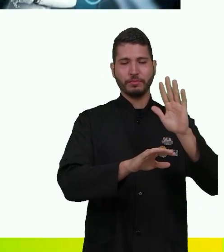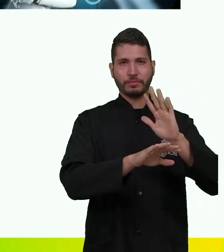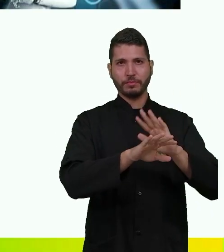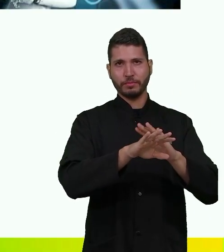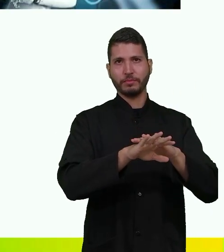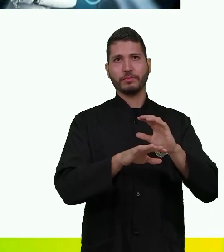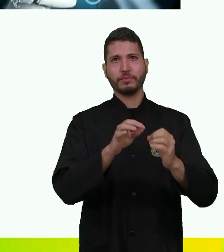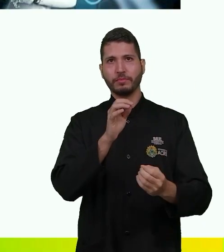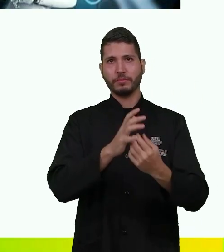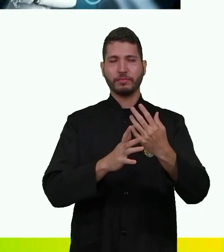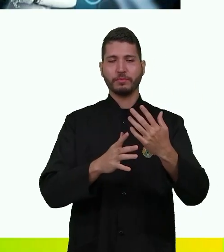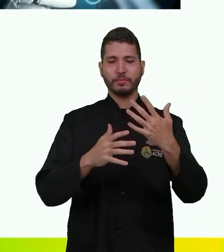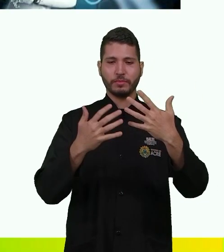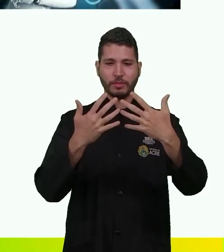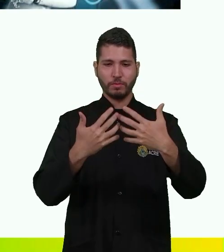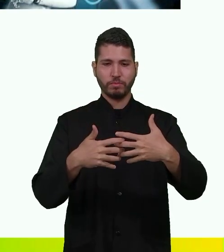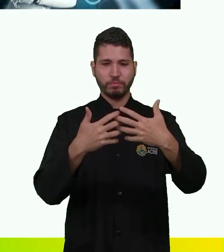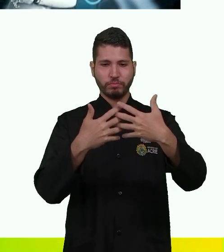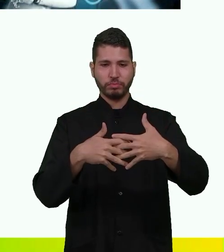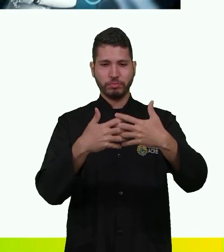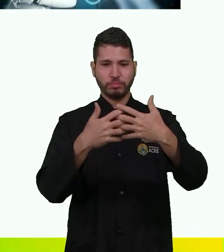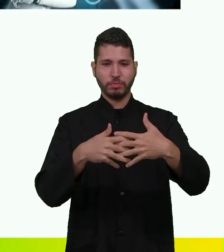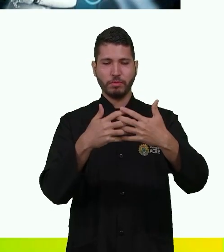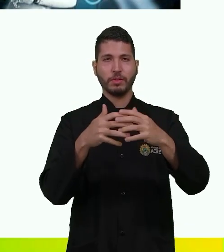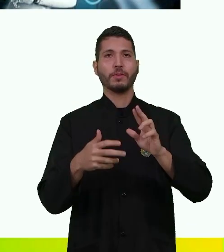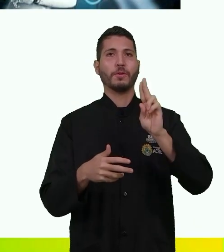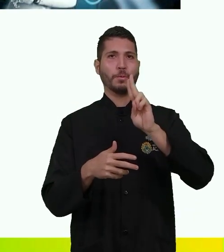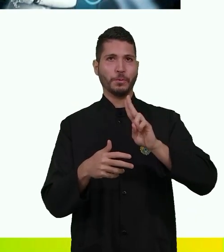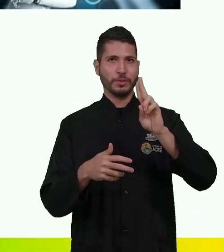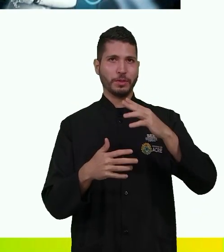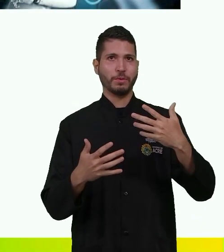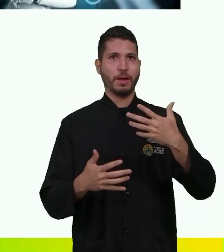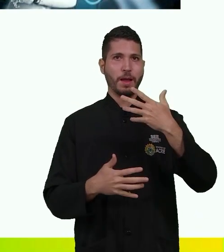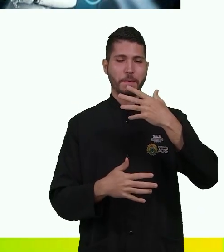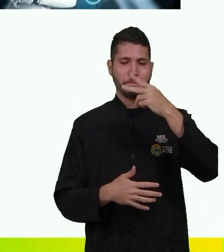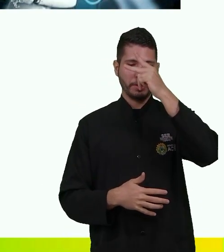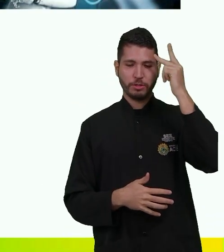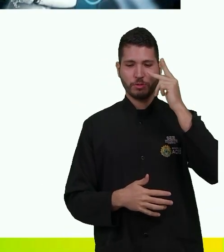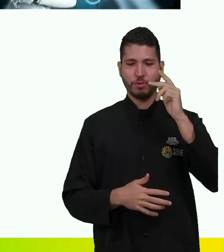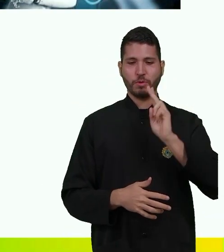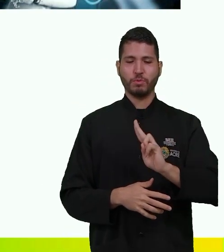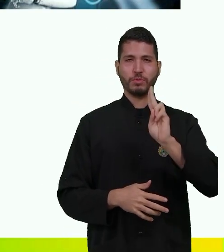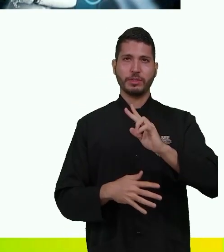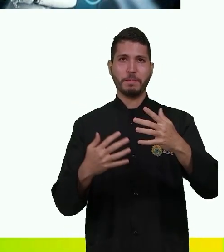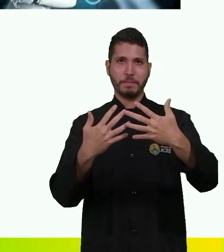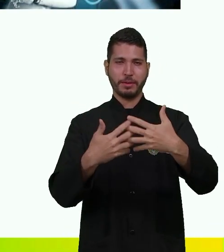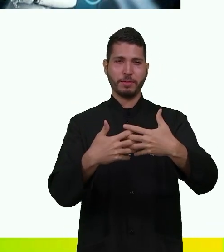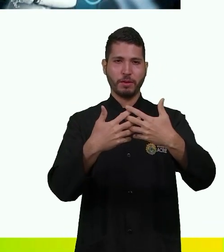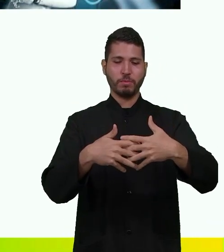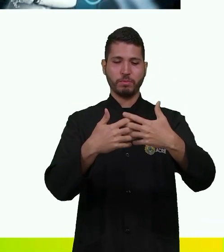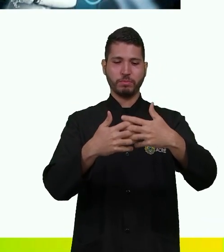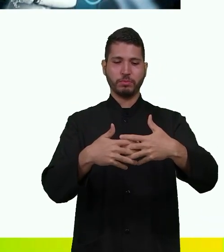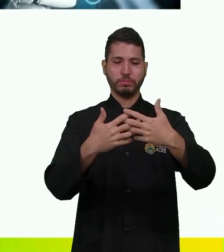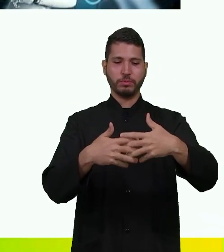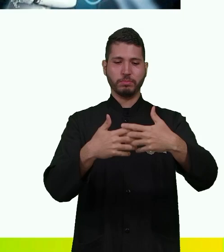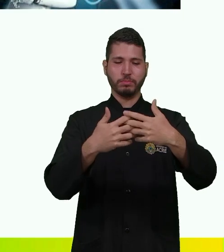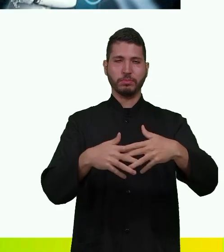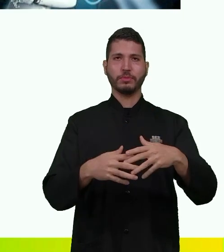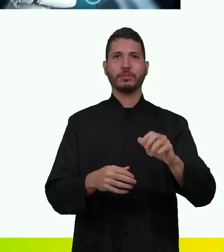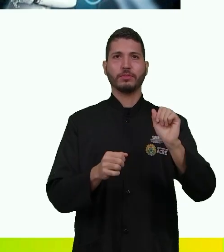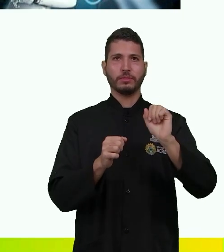elevou a produtividade e os custos da produção de uma forma geral, tanto na fabricação de